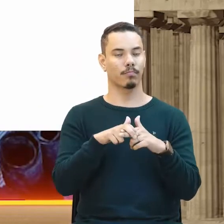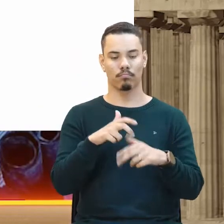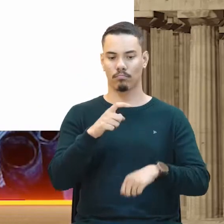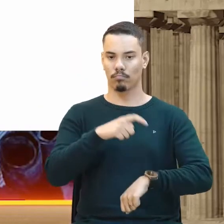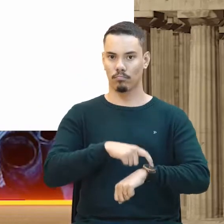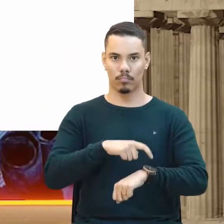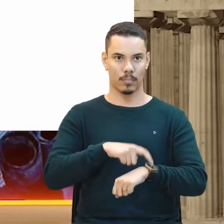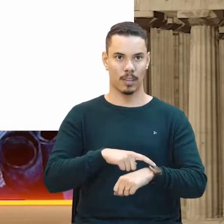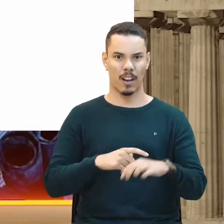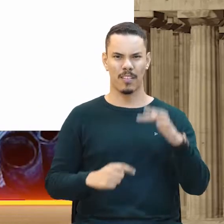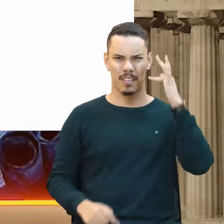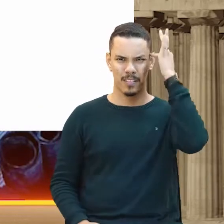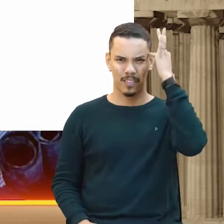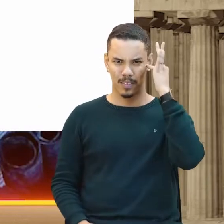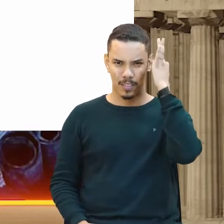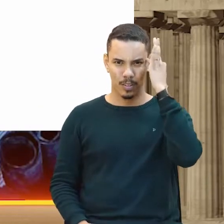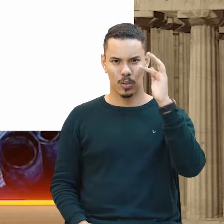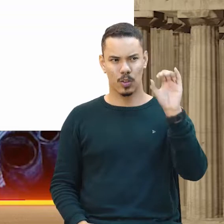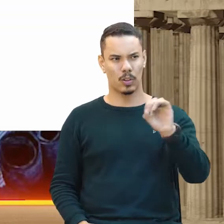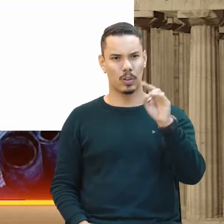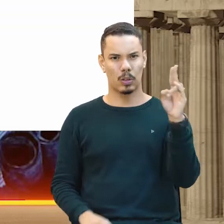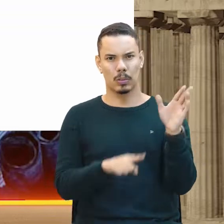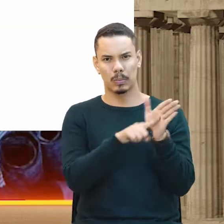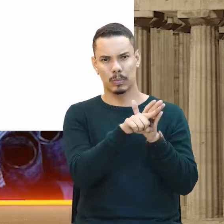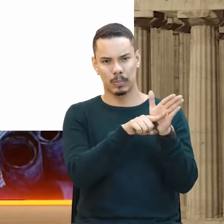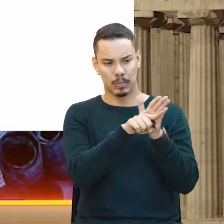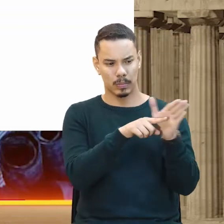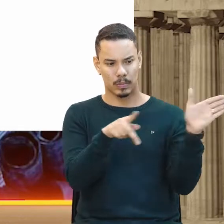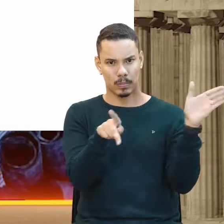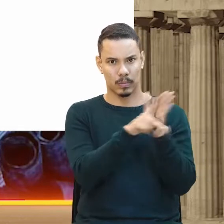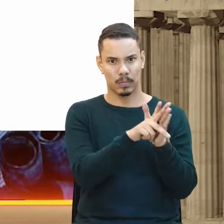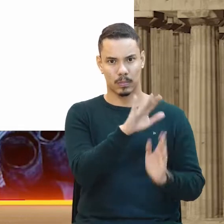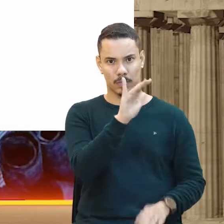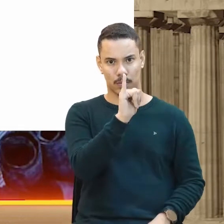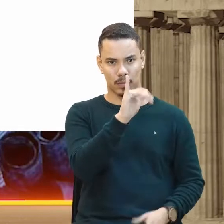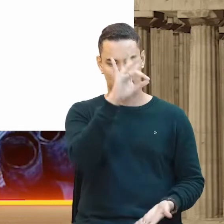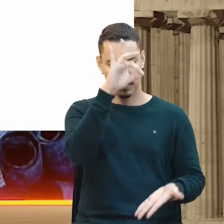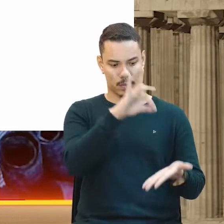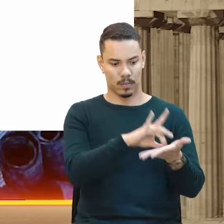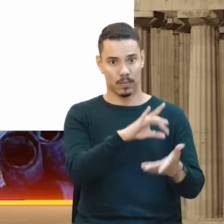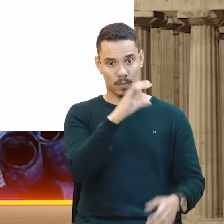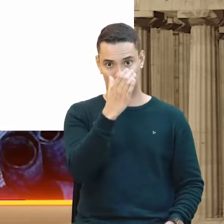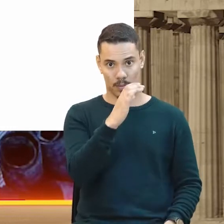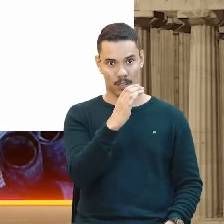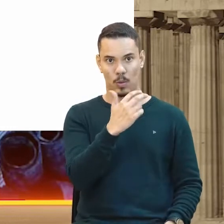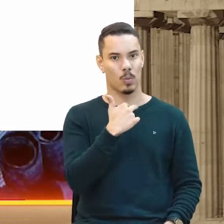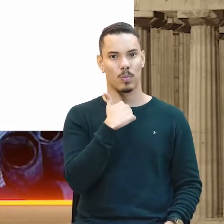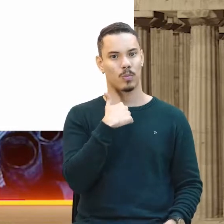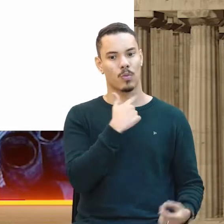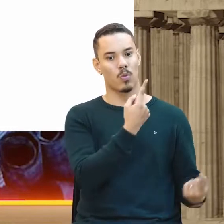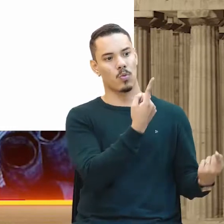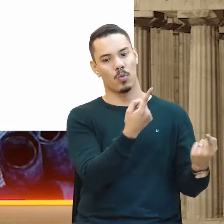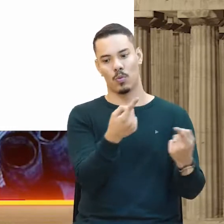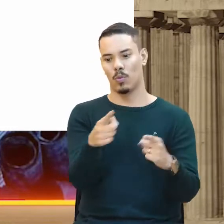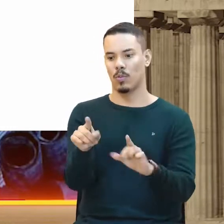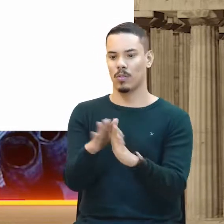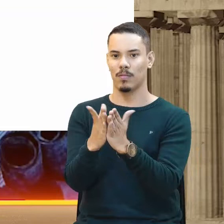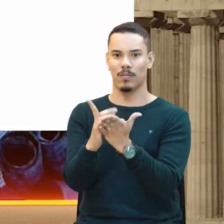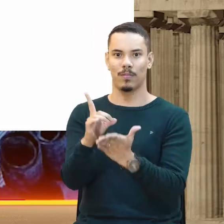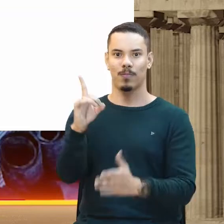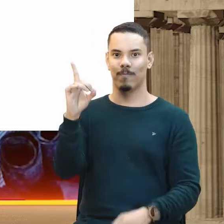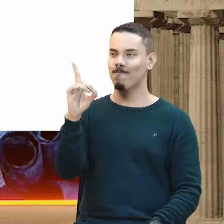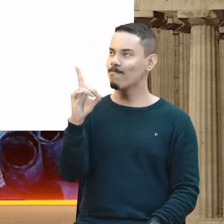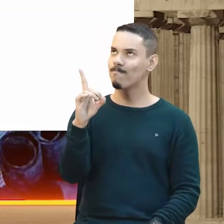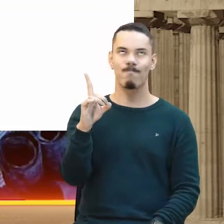a filosofia e a pesquisa científica, a ciência, ela poderia contrariar aquilo que estava sendo estabelecido pela